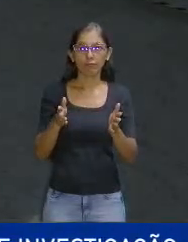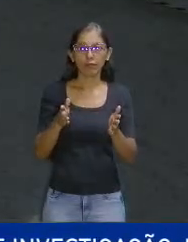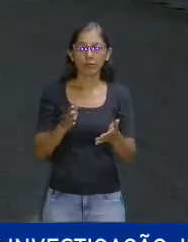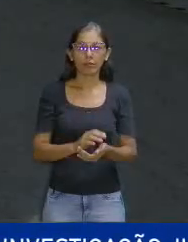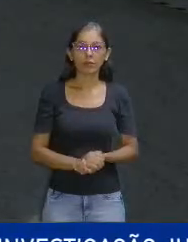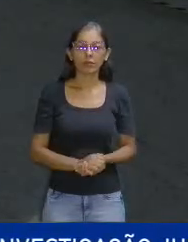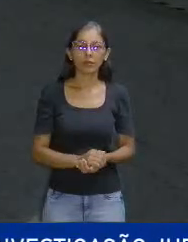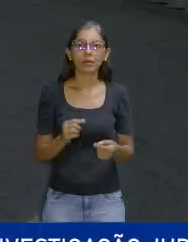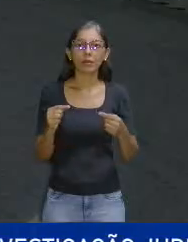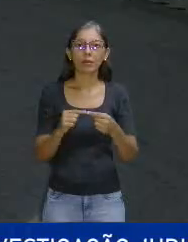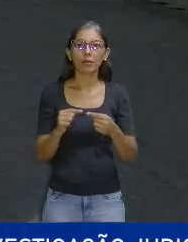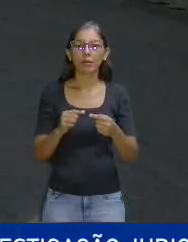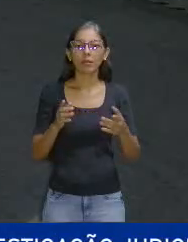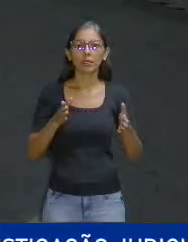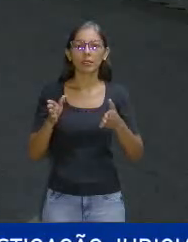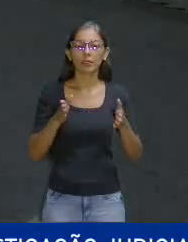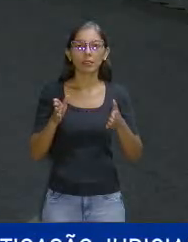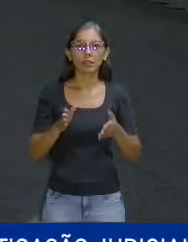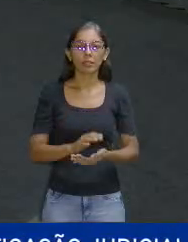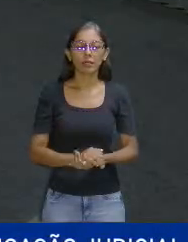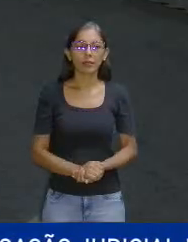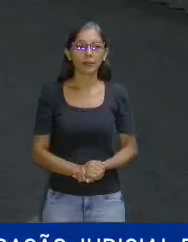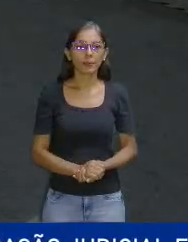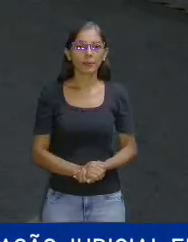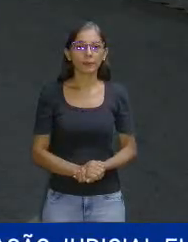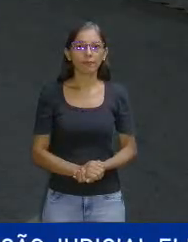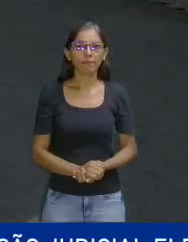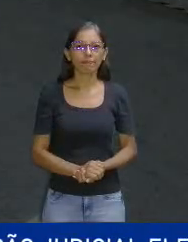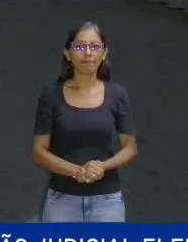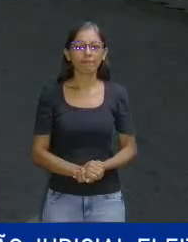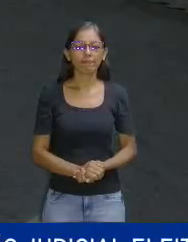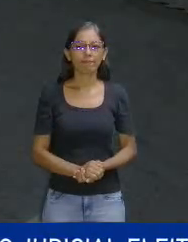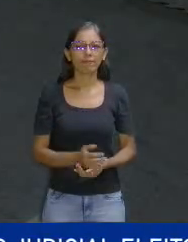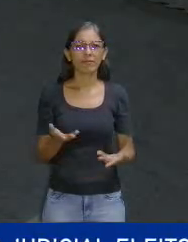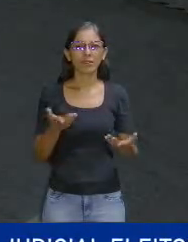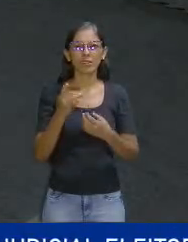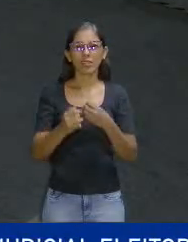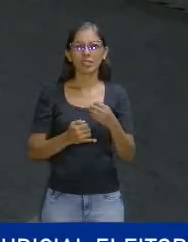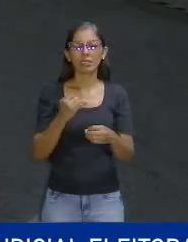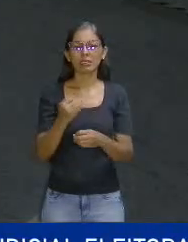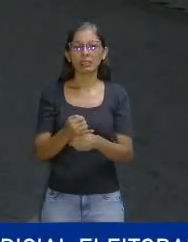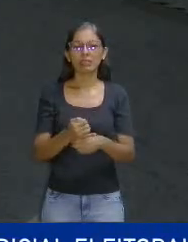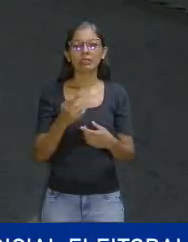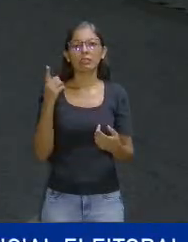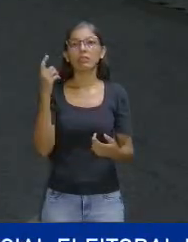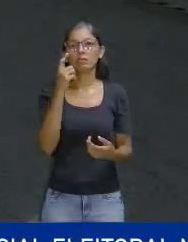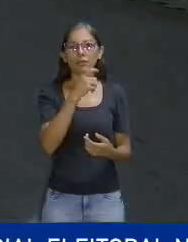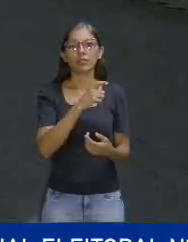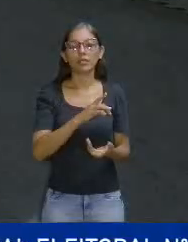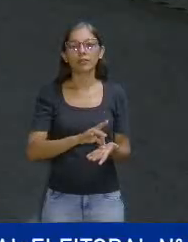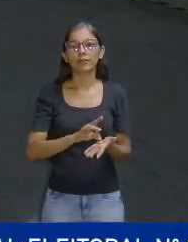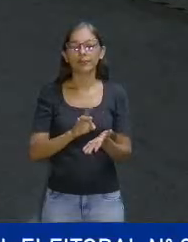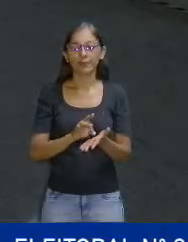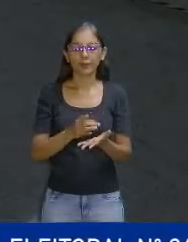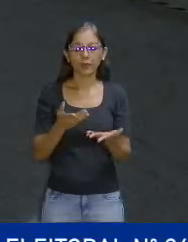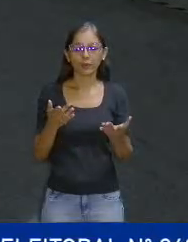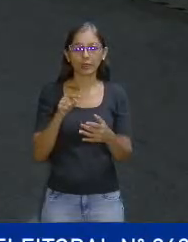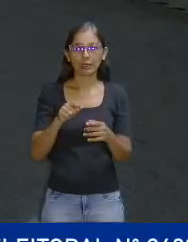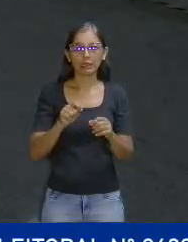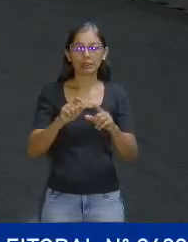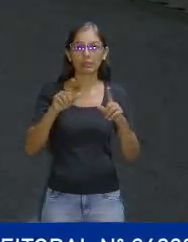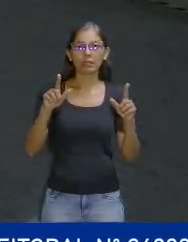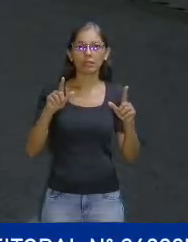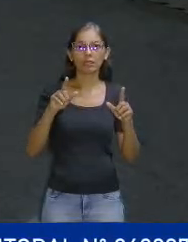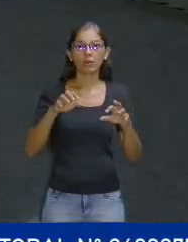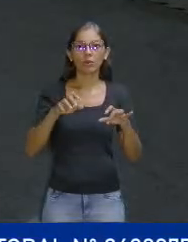Está muito instável a internet hoje. Agora mesmo estou tentando também abrir aqui no meu computador os expedientes.